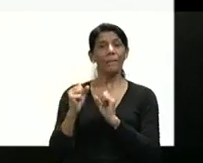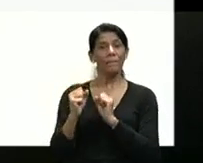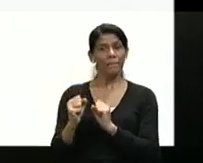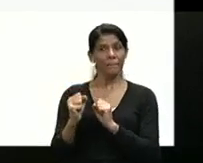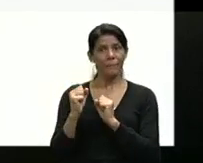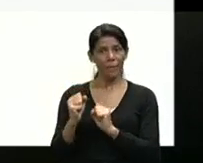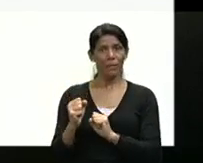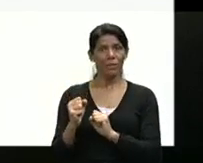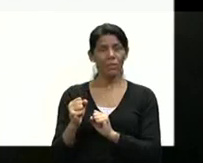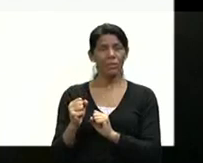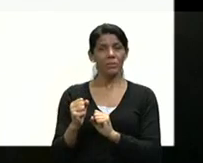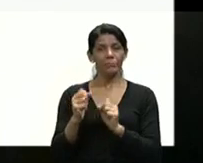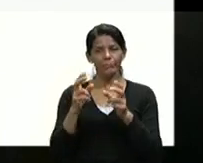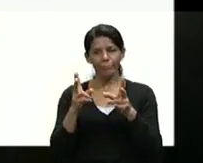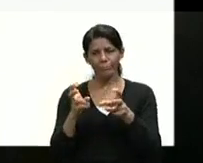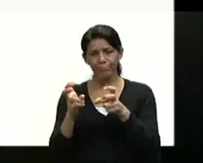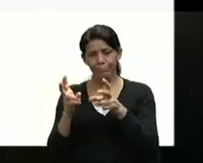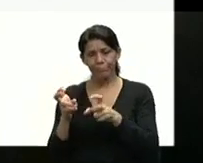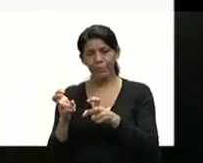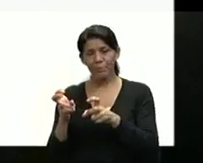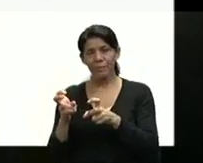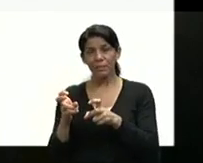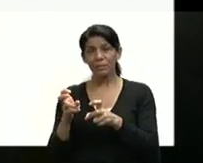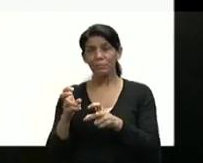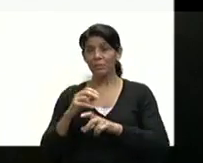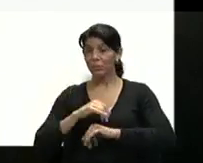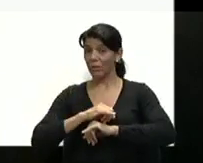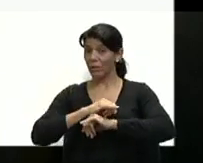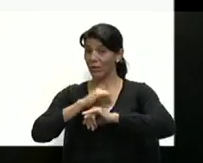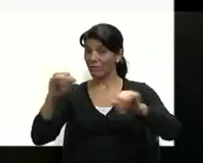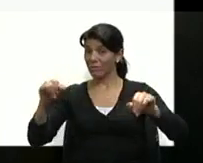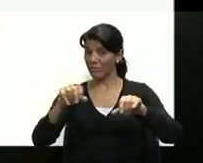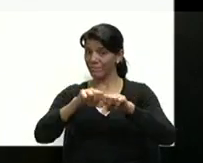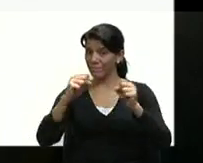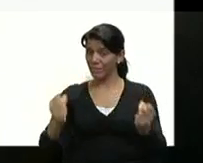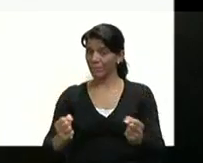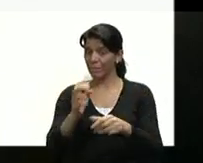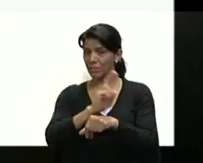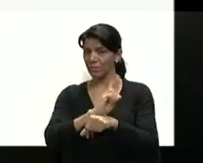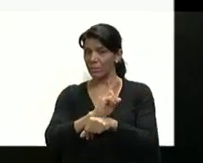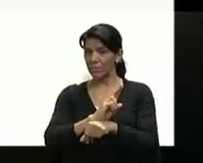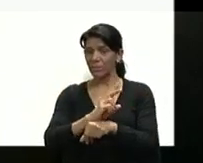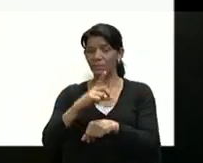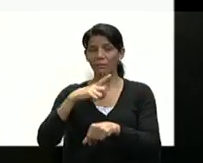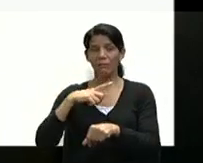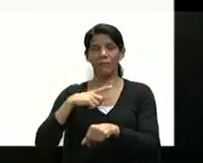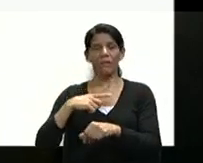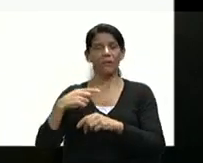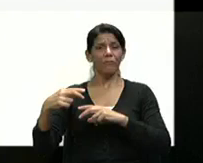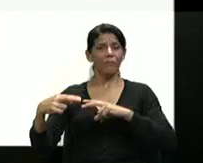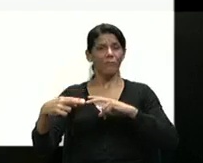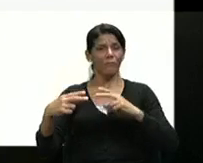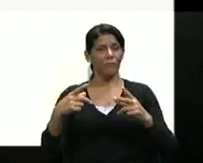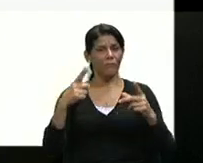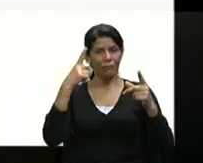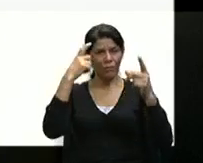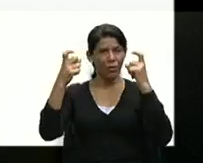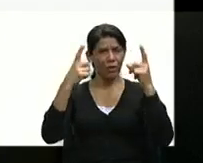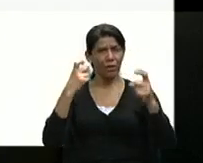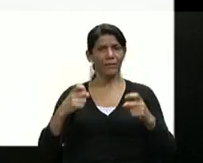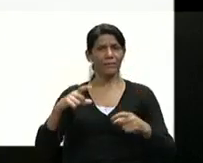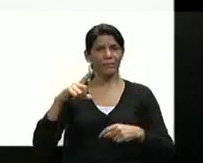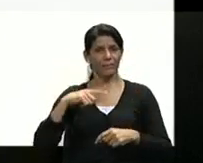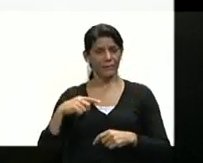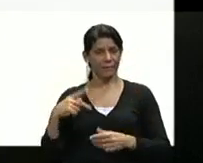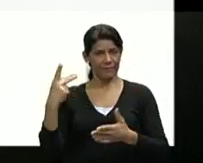pode notificar o sistema de vigilância de violência e acidentes, ele pode